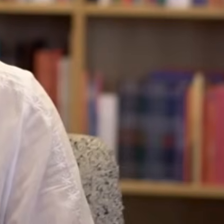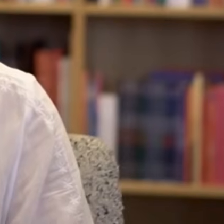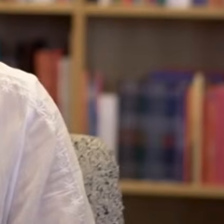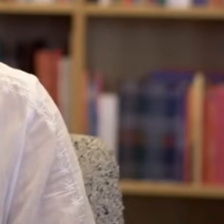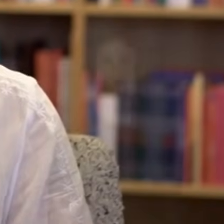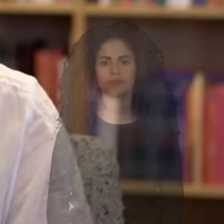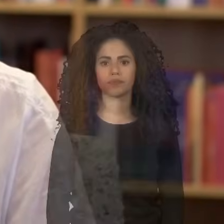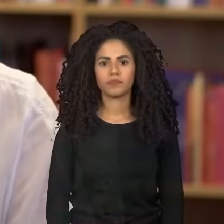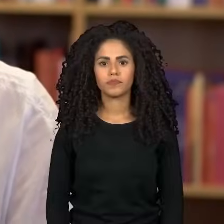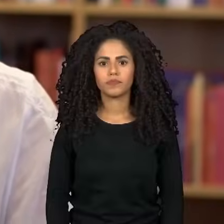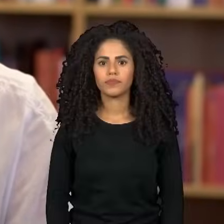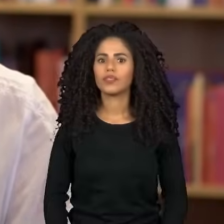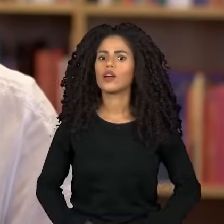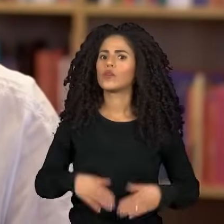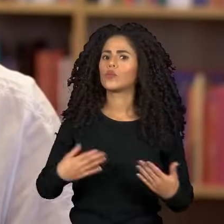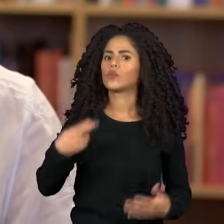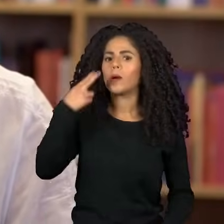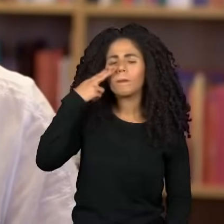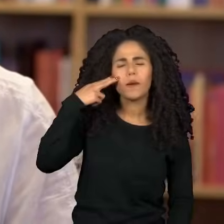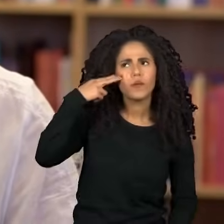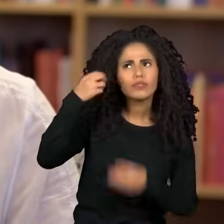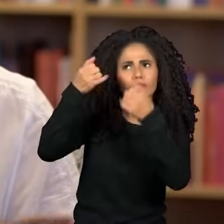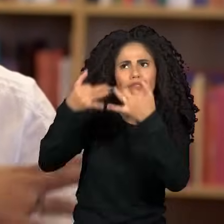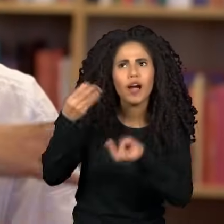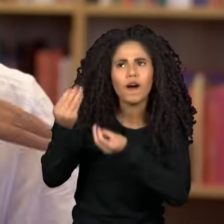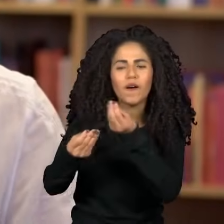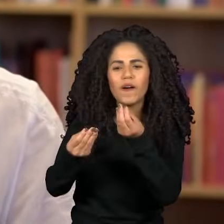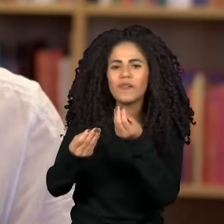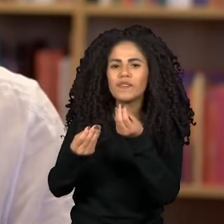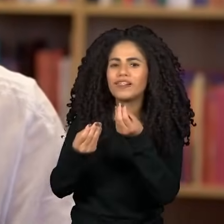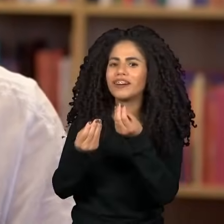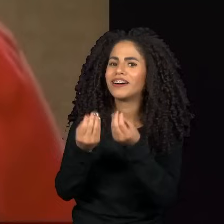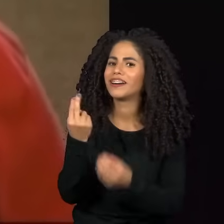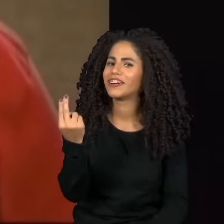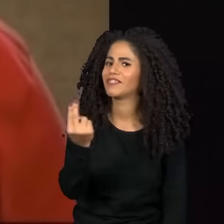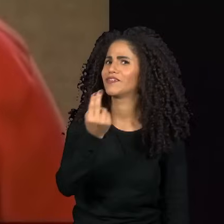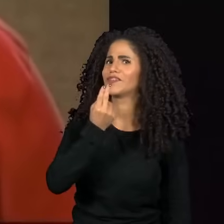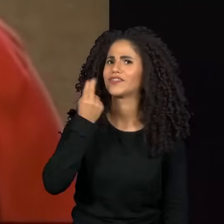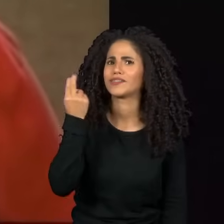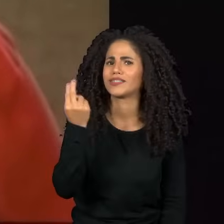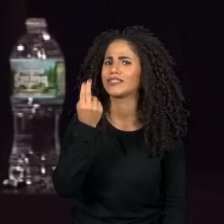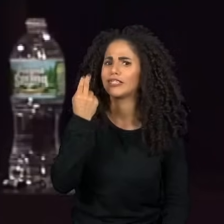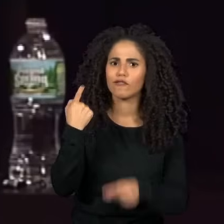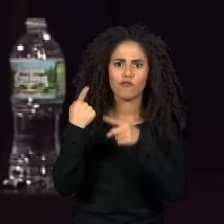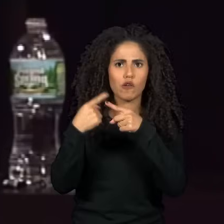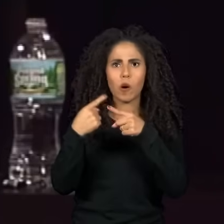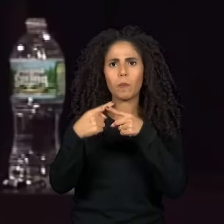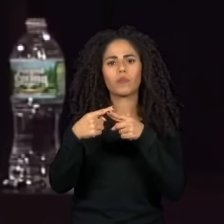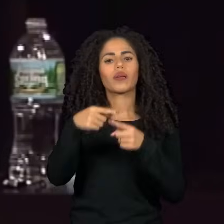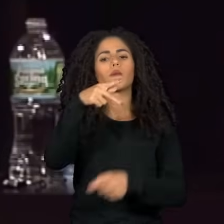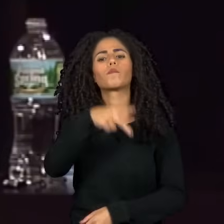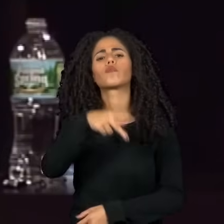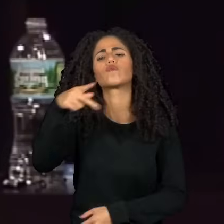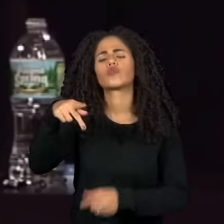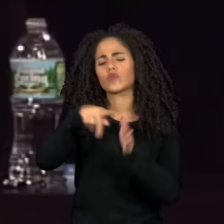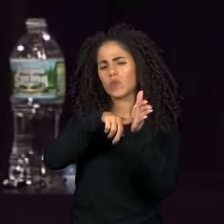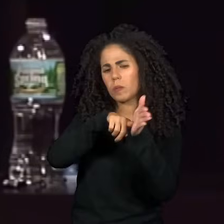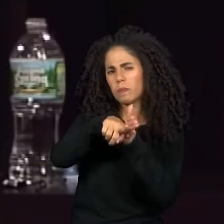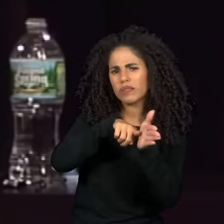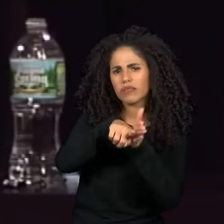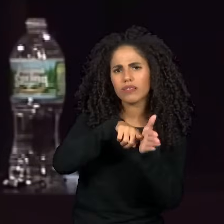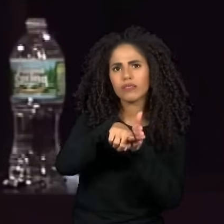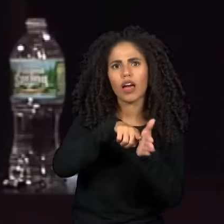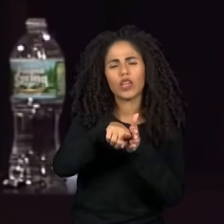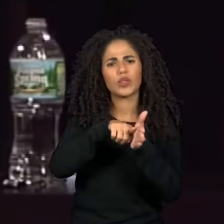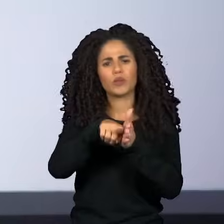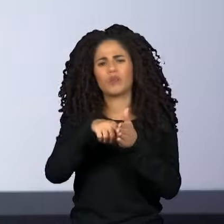A Bell Hooks é difícil definir, na verdade, né? Porque ela é uma mulher multifacetada, professora, pesquisadora, eu diria